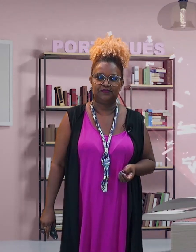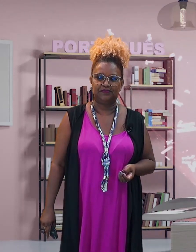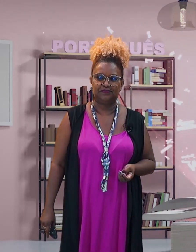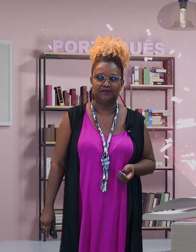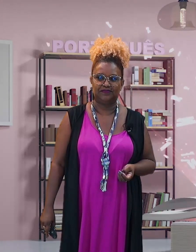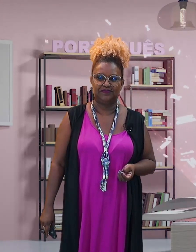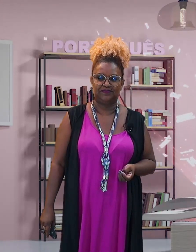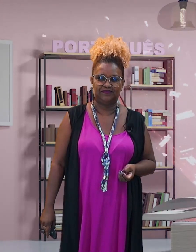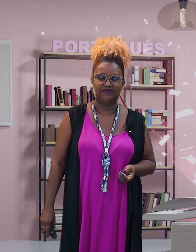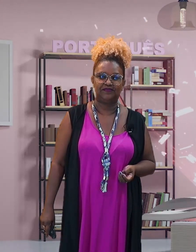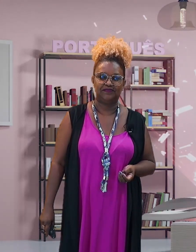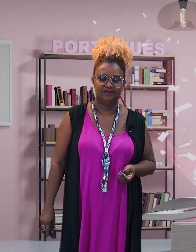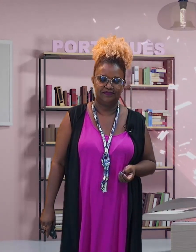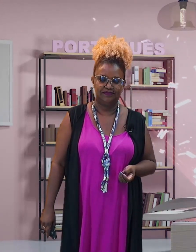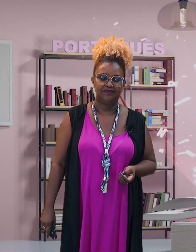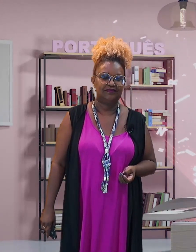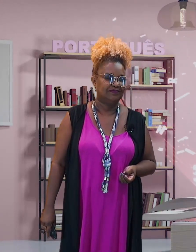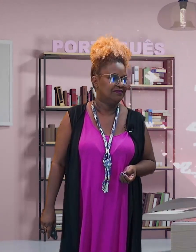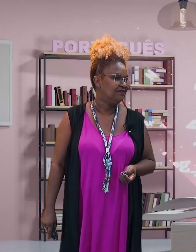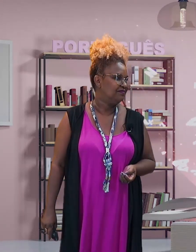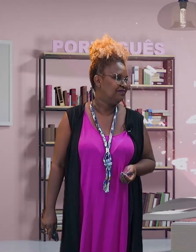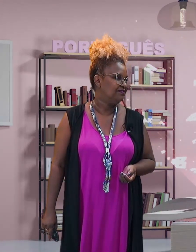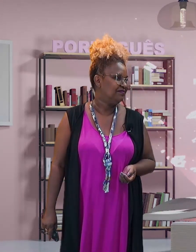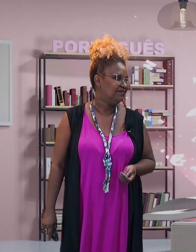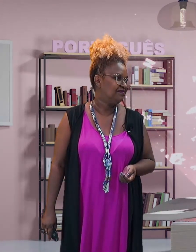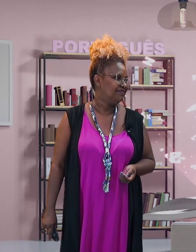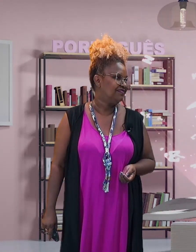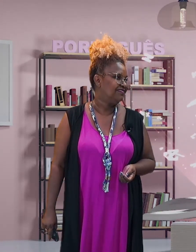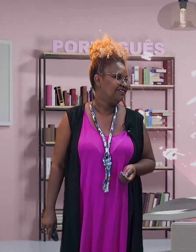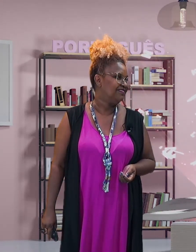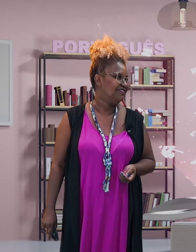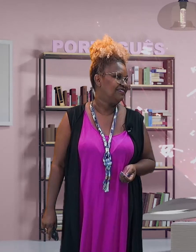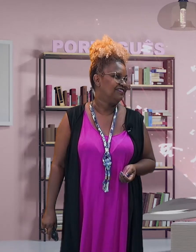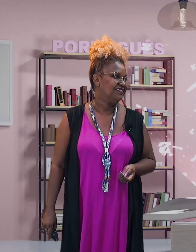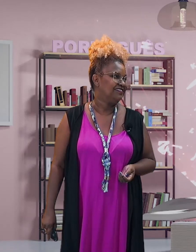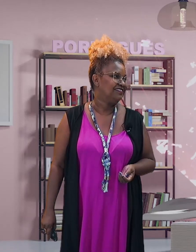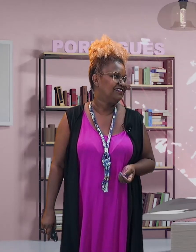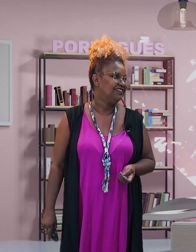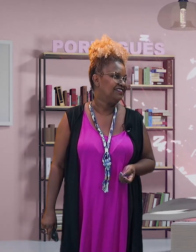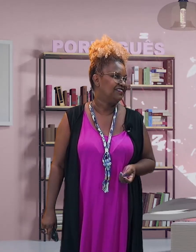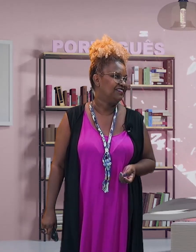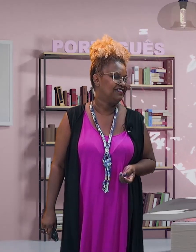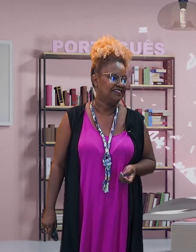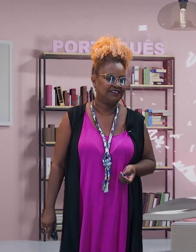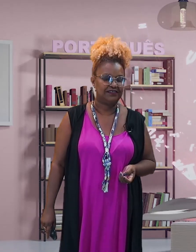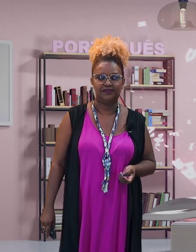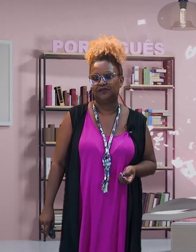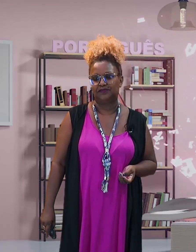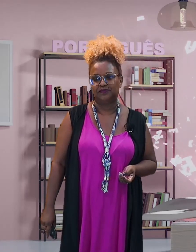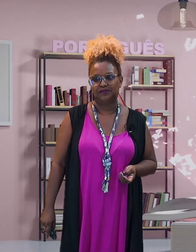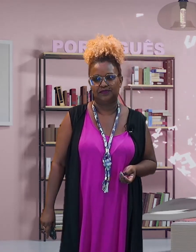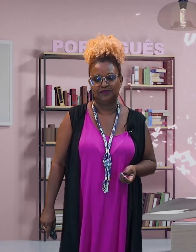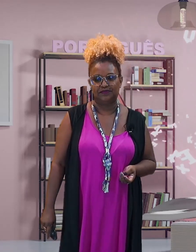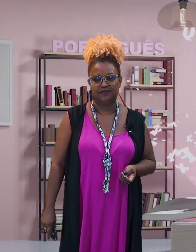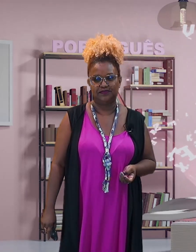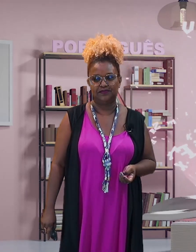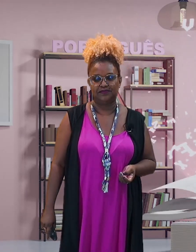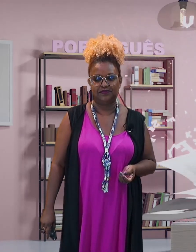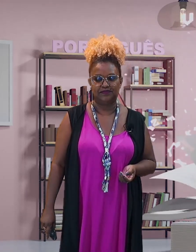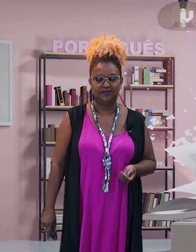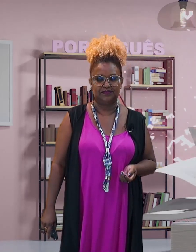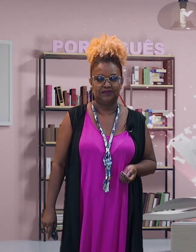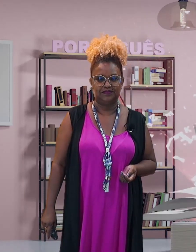né, com o tema do livro, o Alto da Barca do Inferno, né? A gente recebeu alguns estudantes,